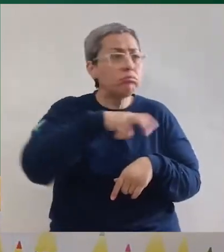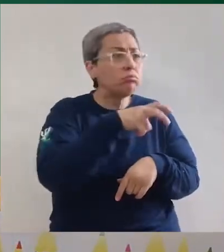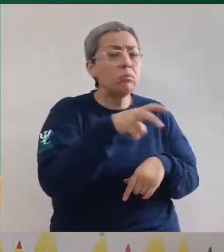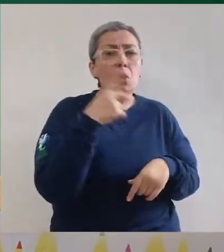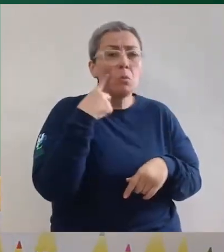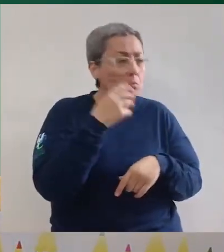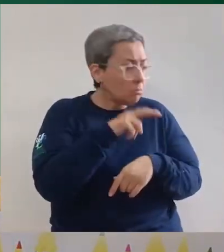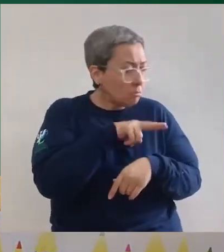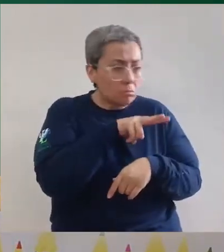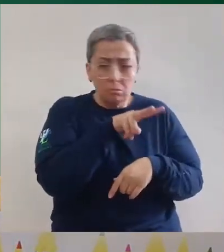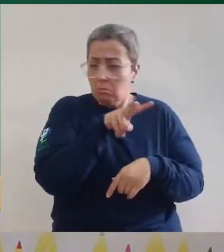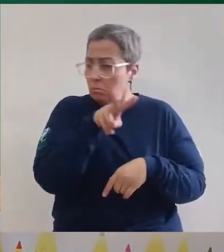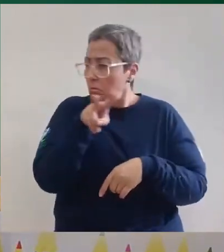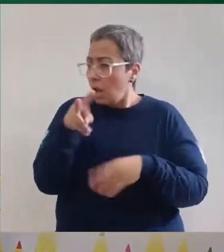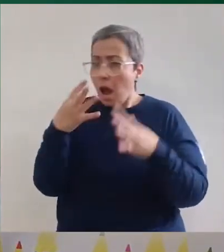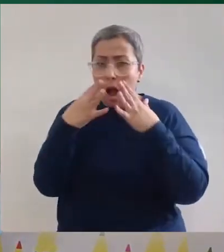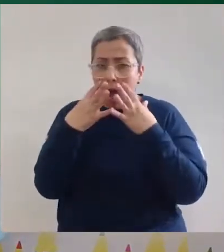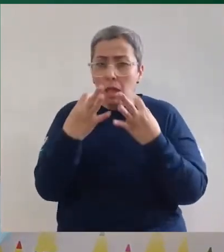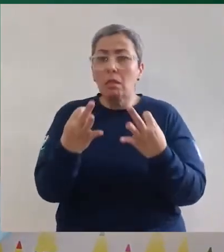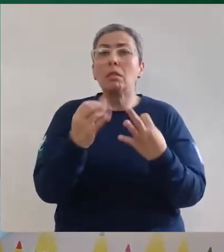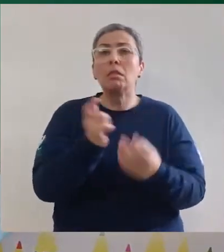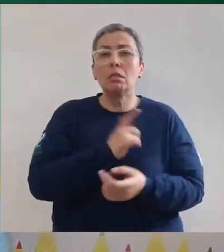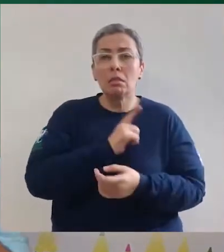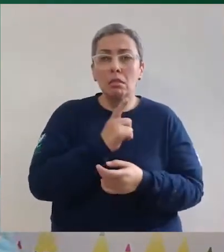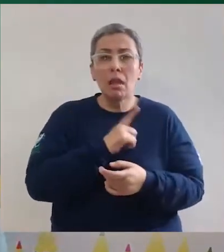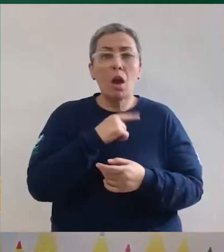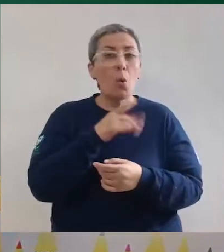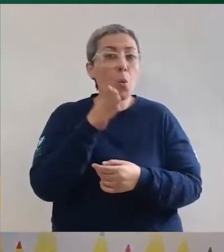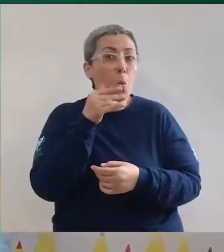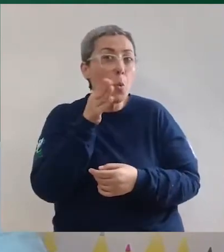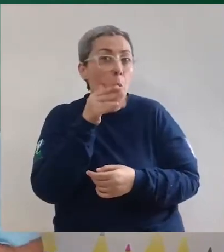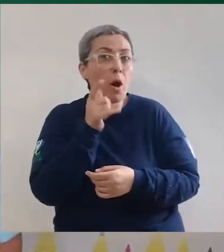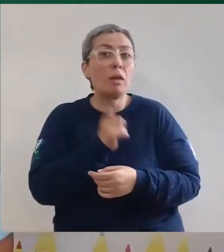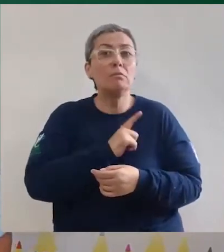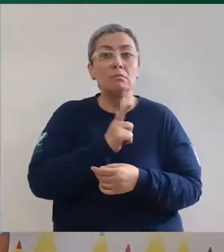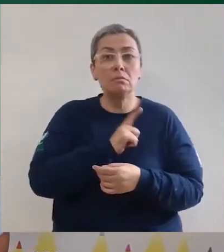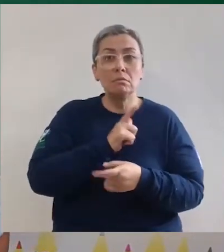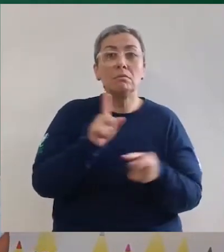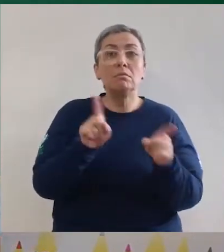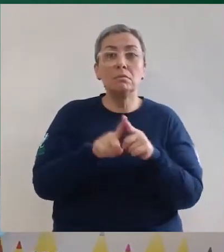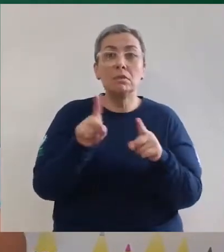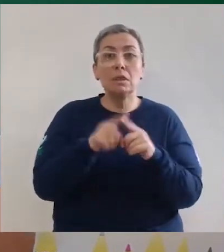espaço com um olhar bem atento, curioso,